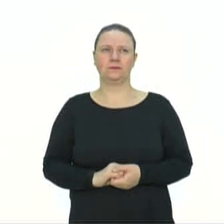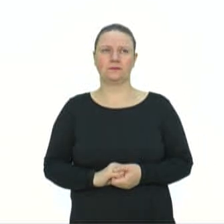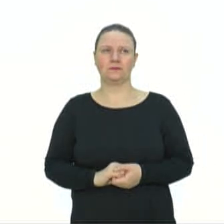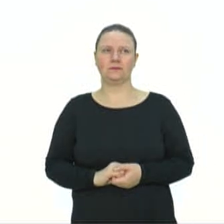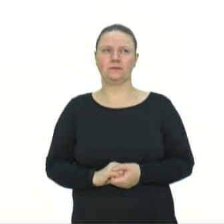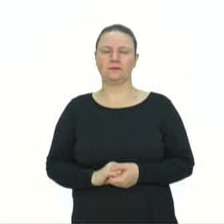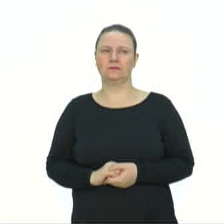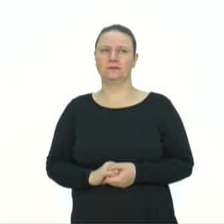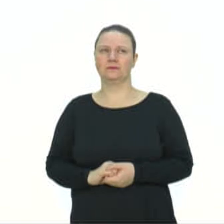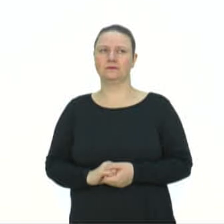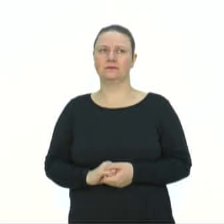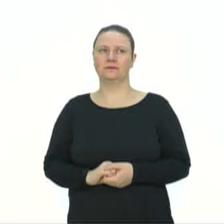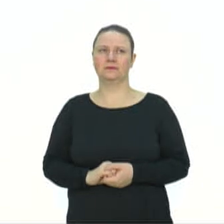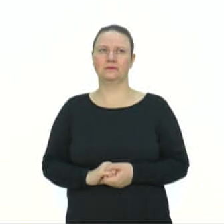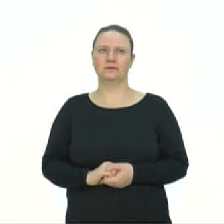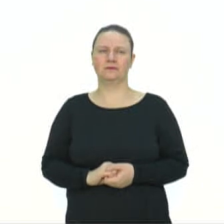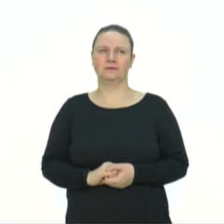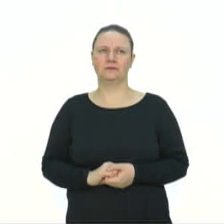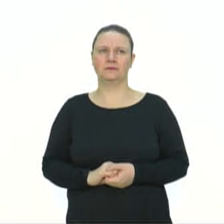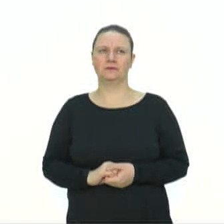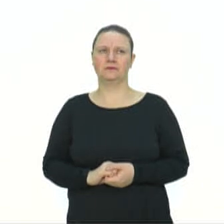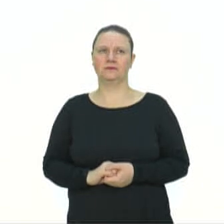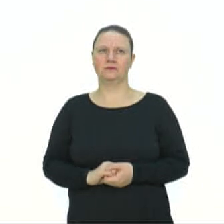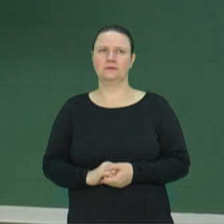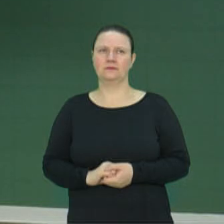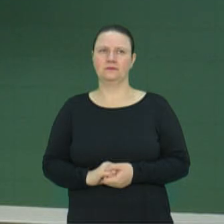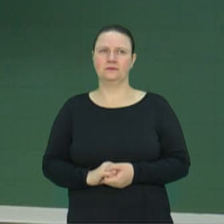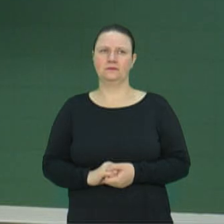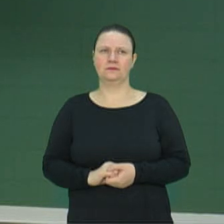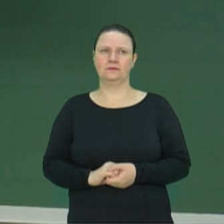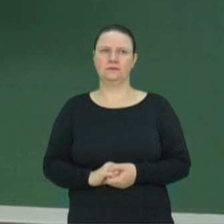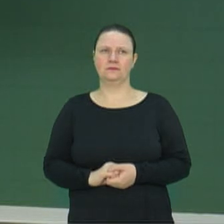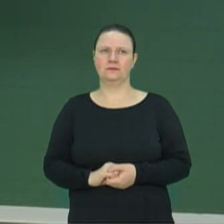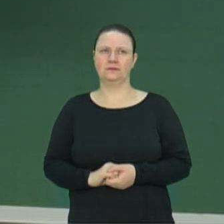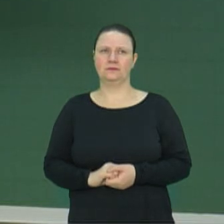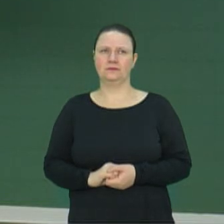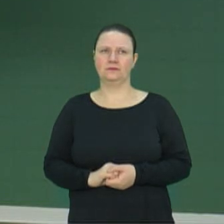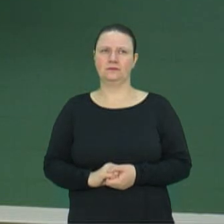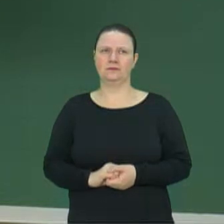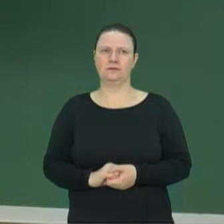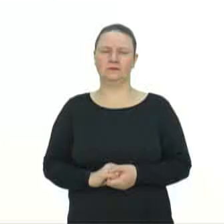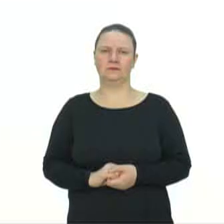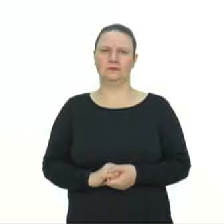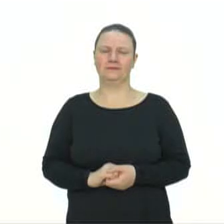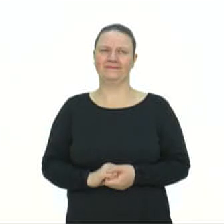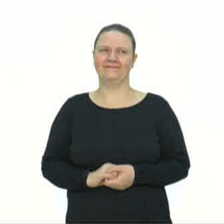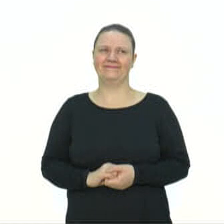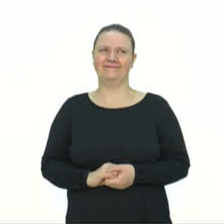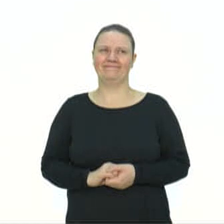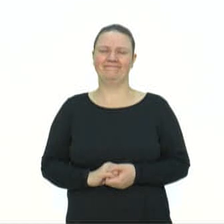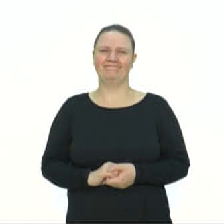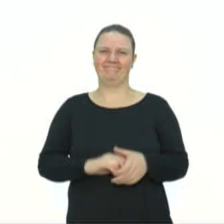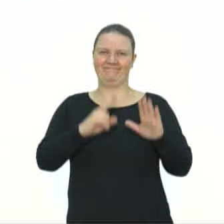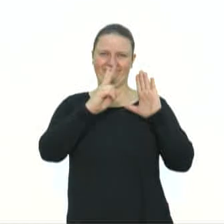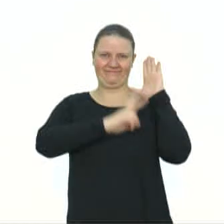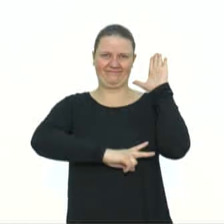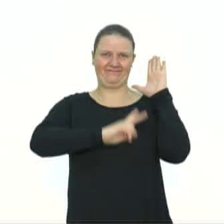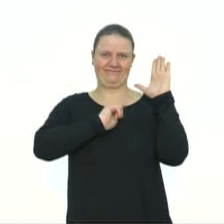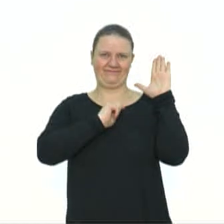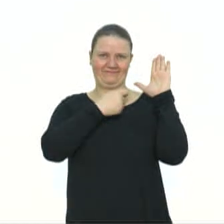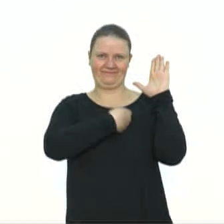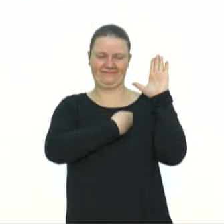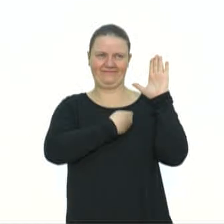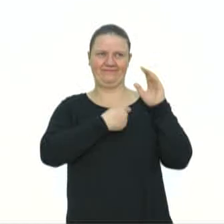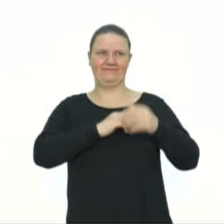que parecidos. Agora, mais 2 quadrinhos. Antes, ordenar o escritório